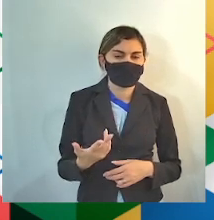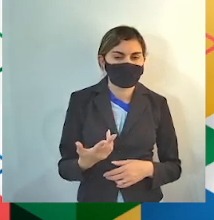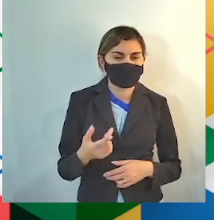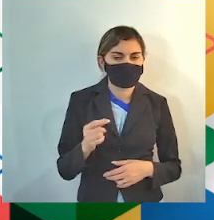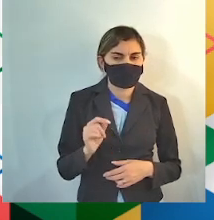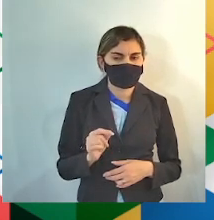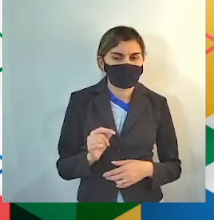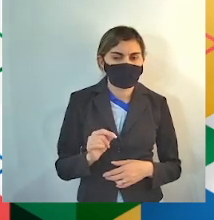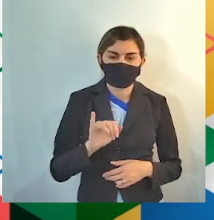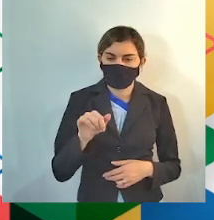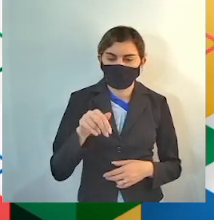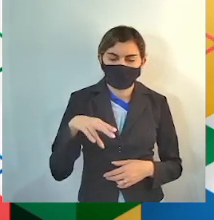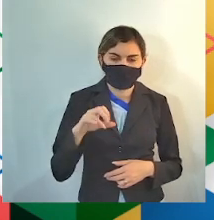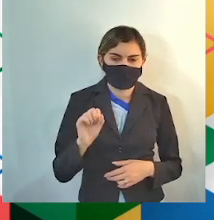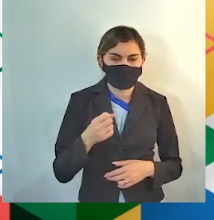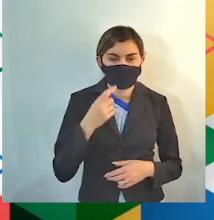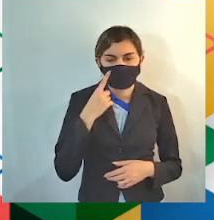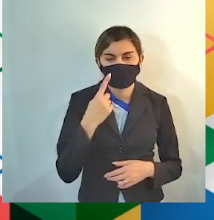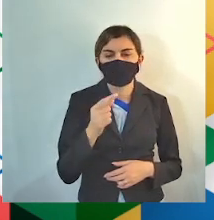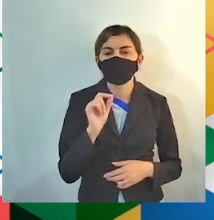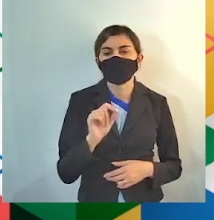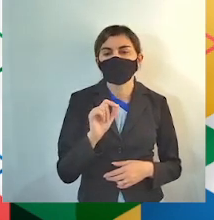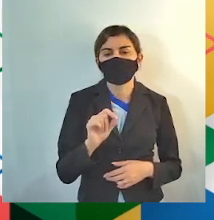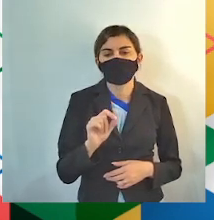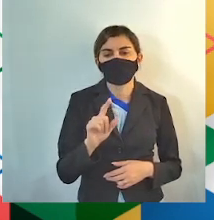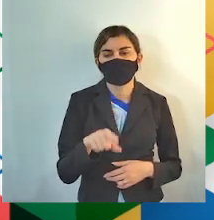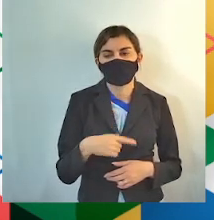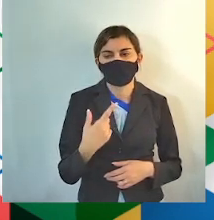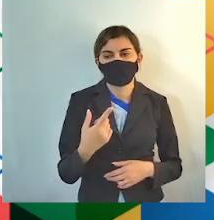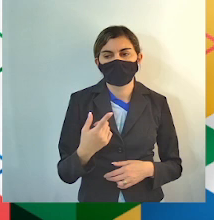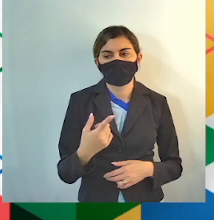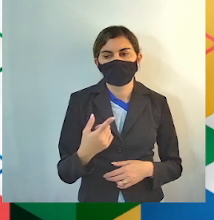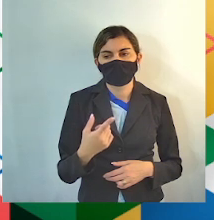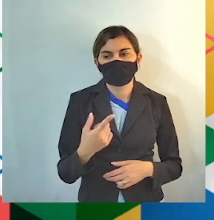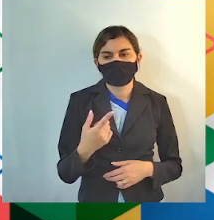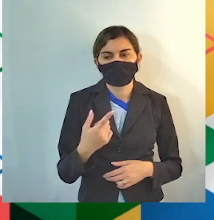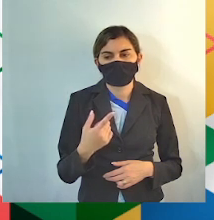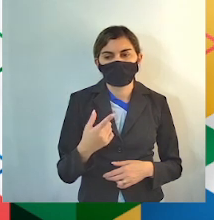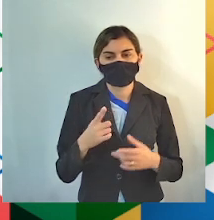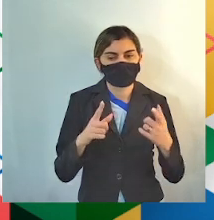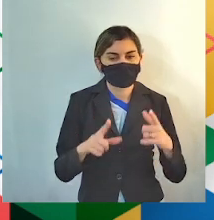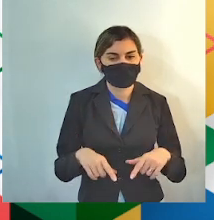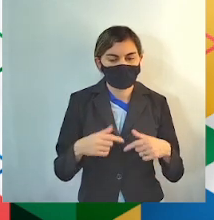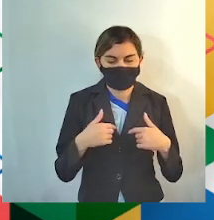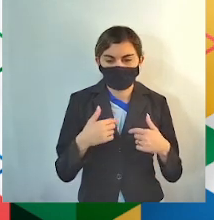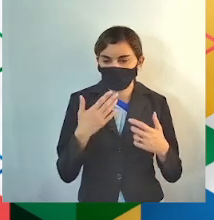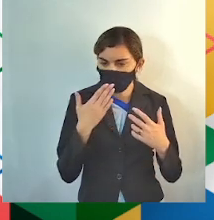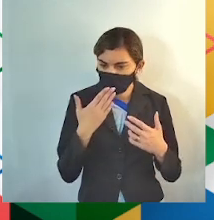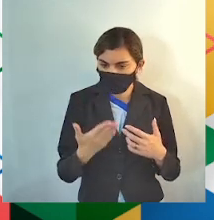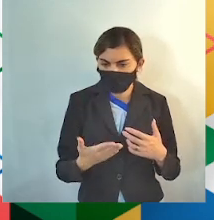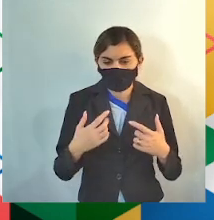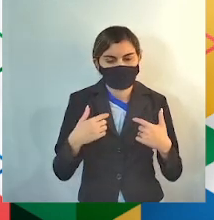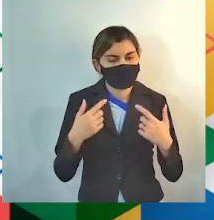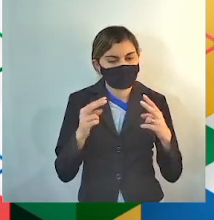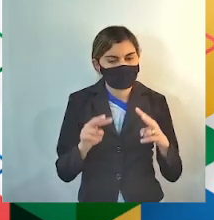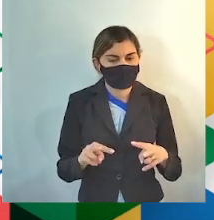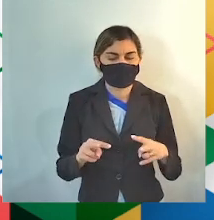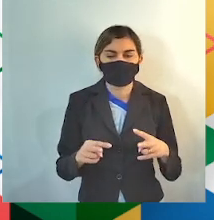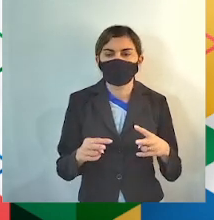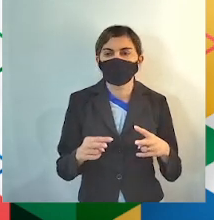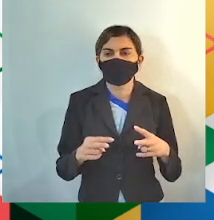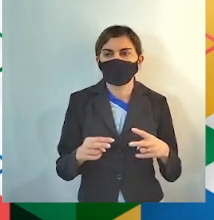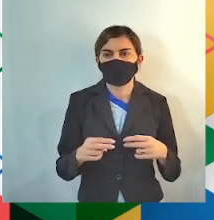barbecue? Jane. Quem é que eats ice cream every day on the weekend? She